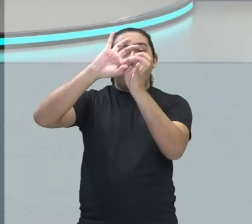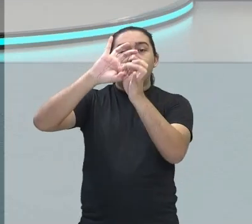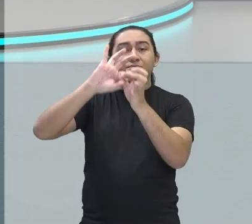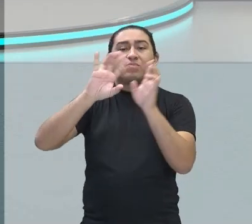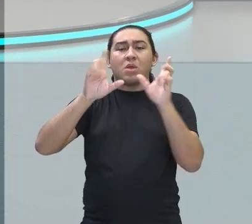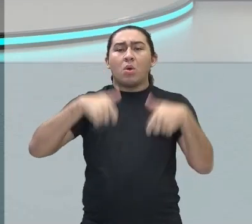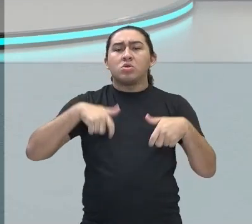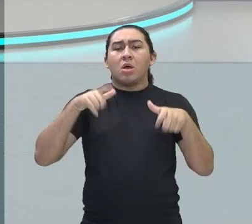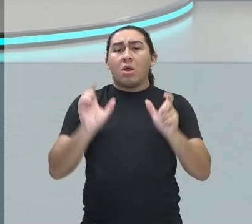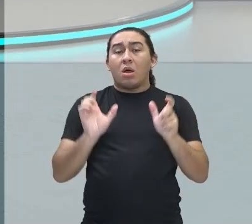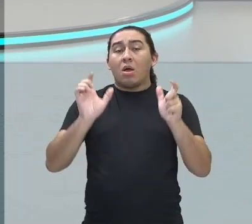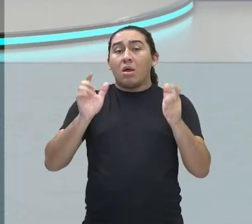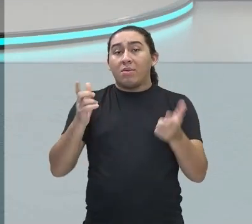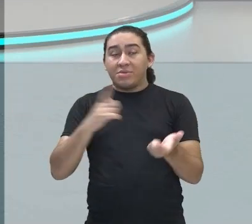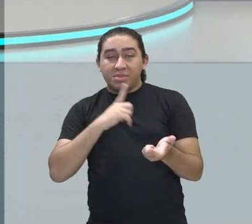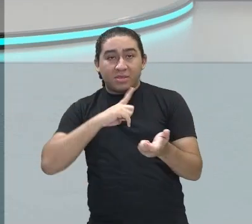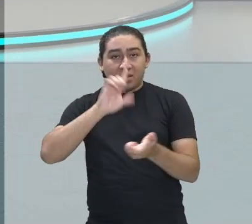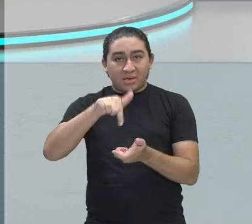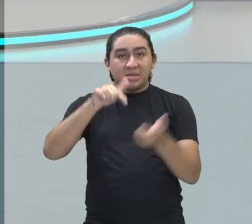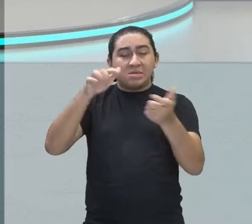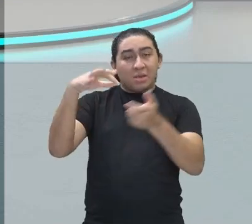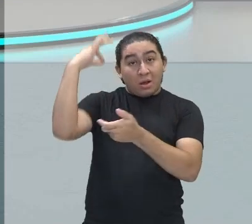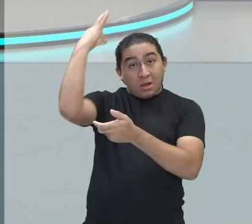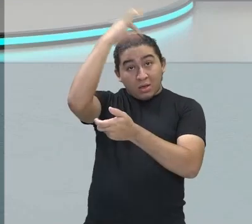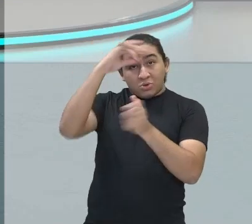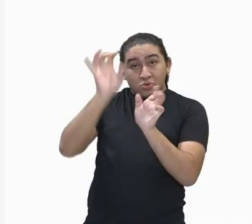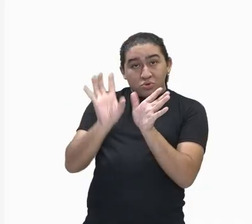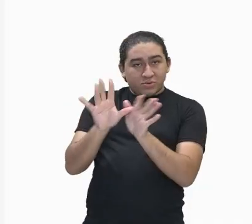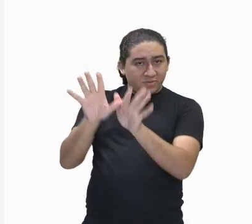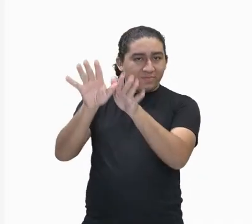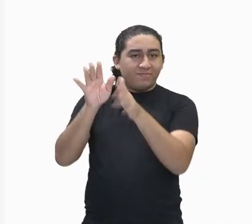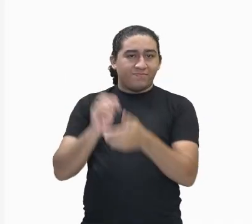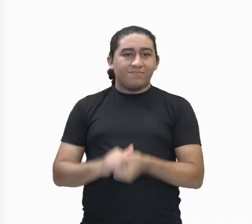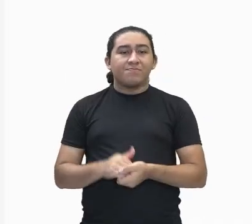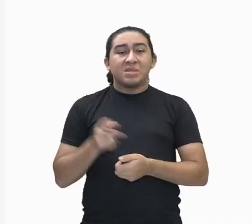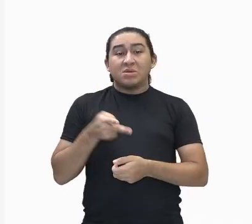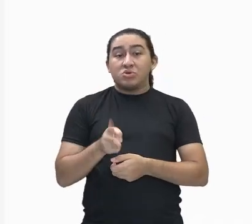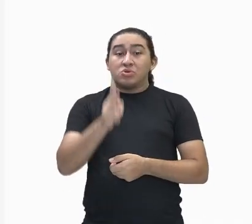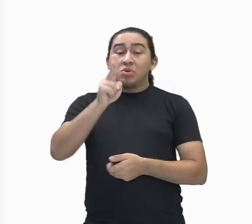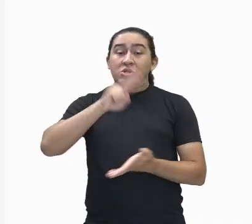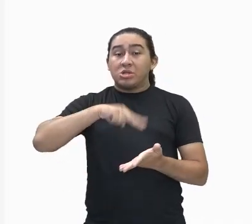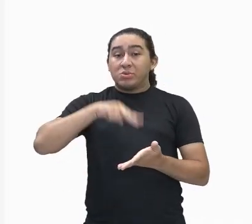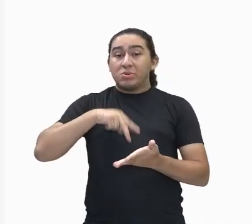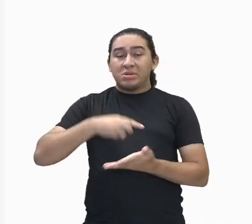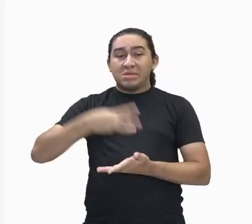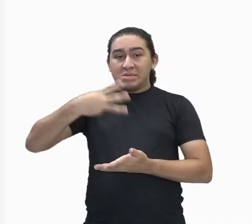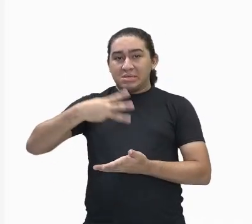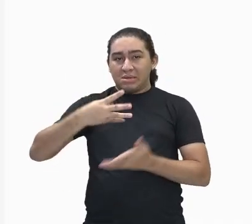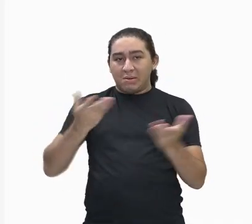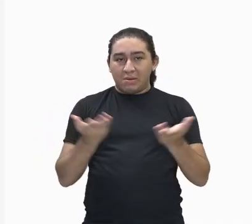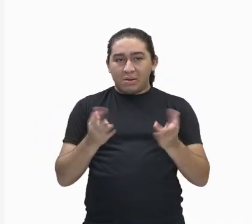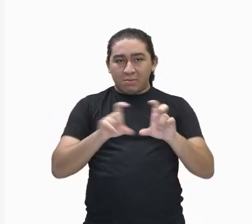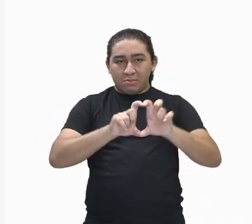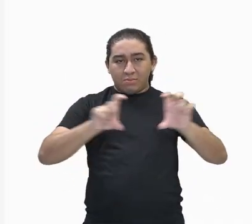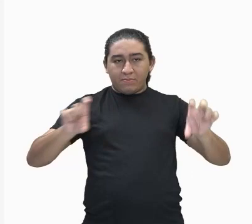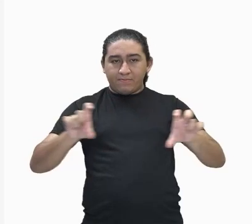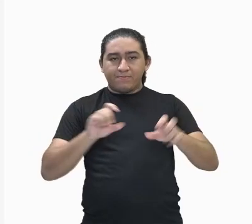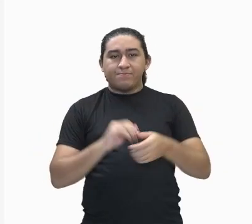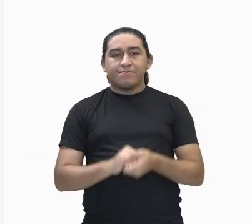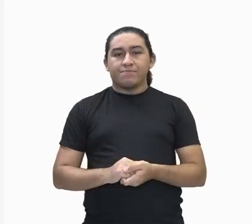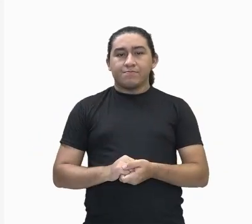onde estão esses arcanjos. Continuando a terceira estrofe, dos